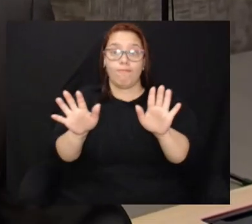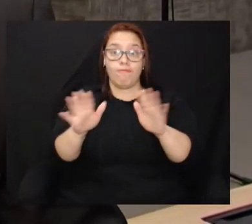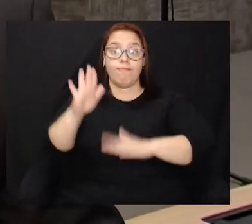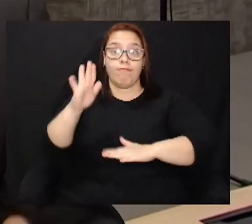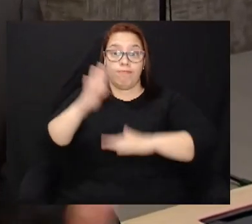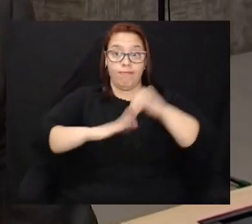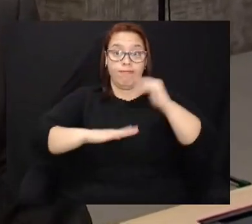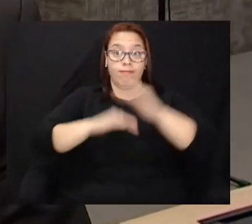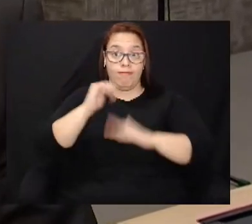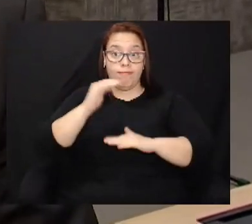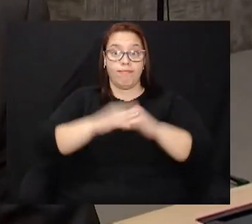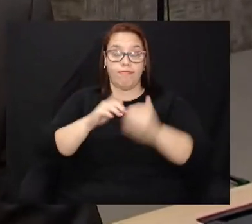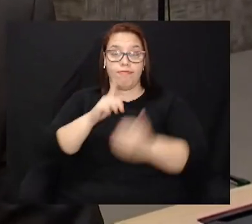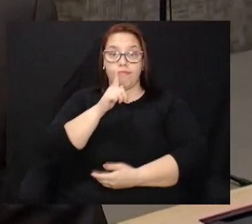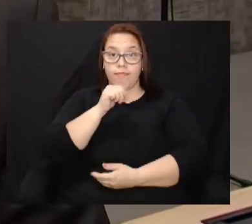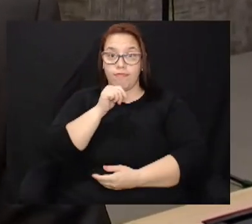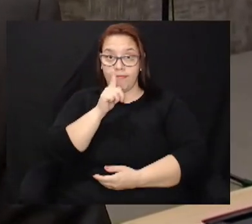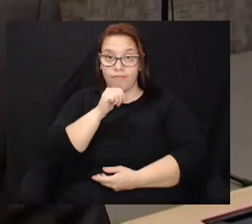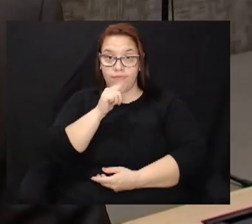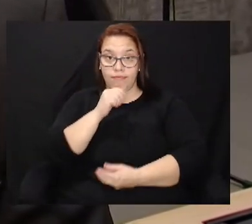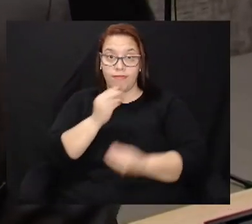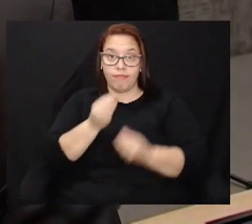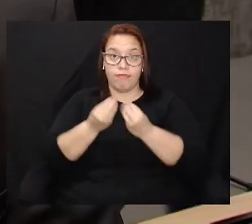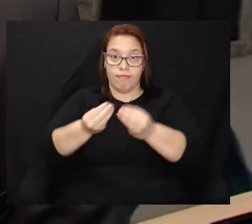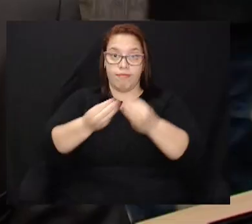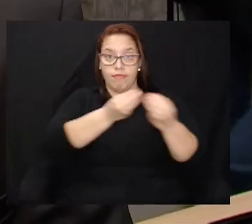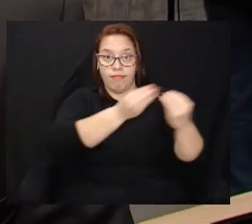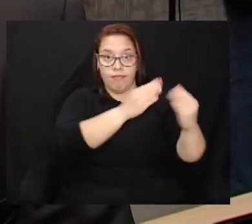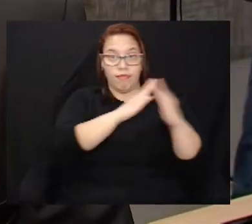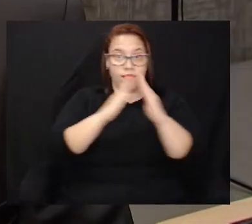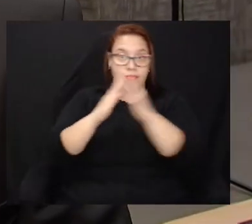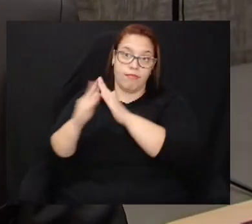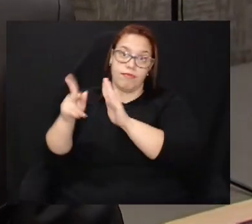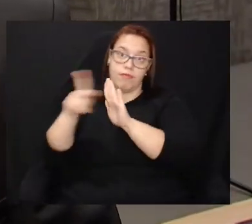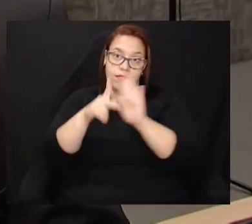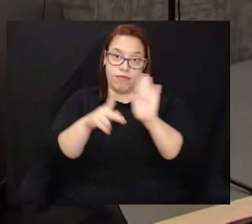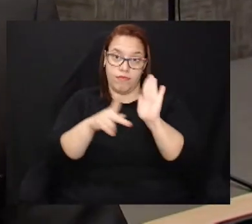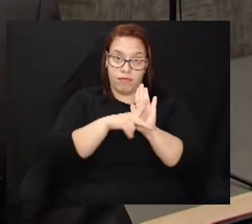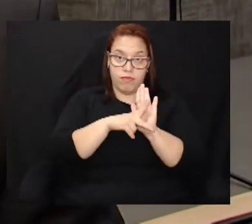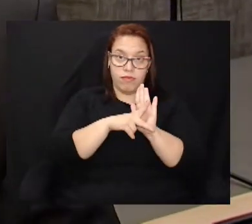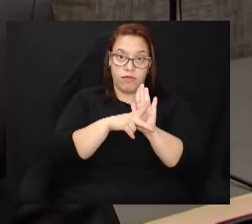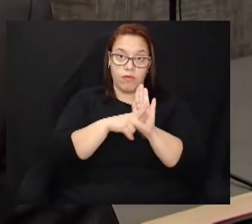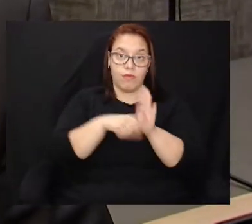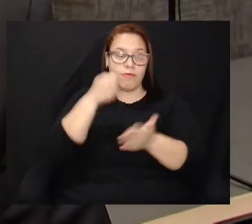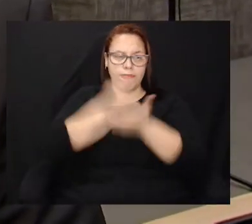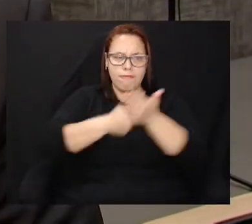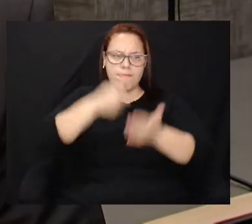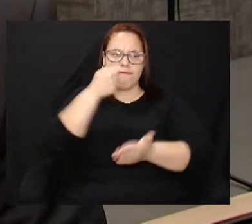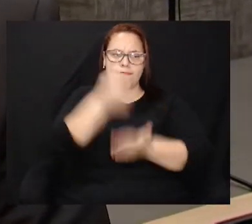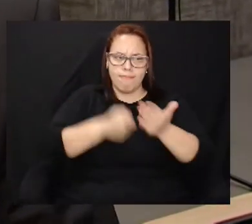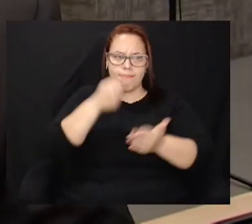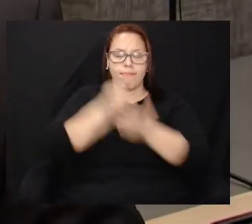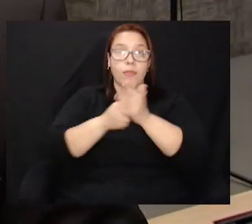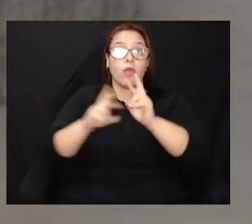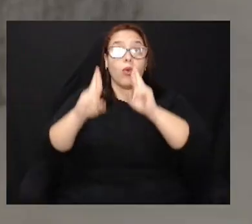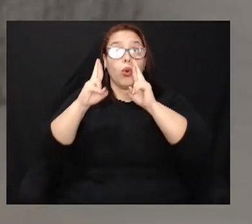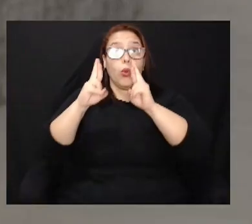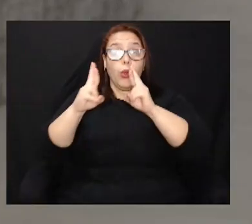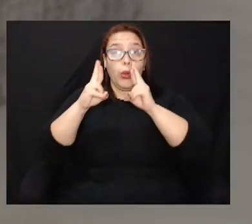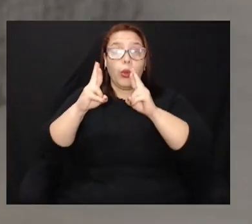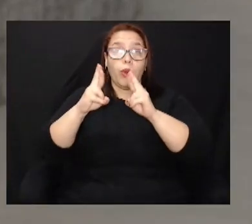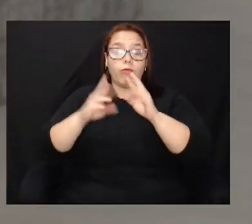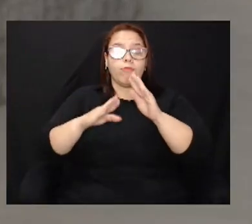fornecimento de água. Então é um projeto que a gente vem lutando bastante, espero que realmente se efetive aqui na Câmara.